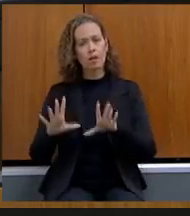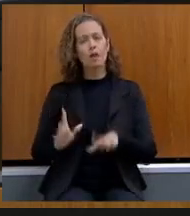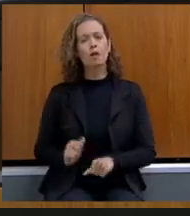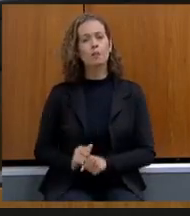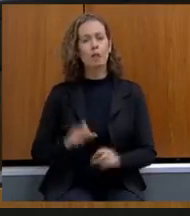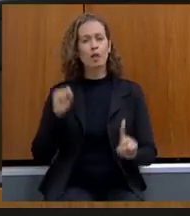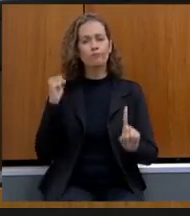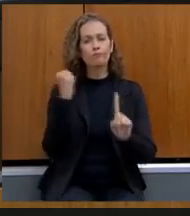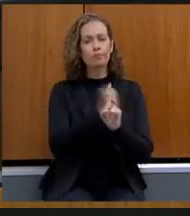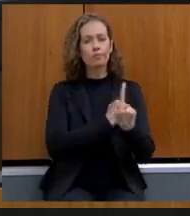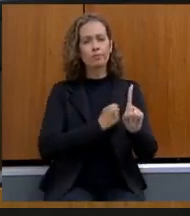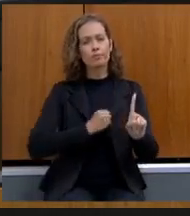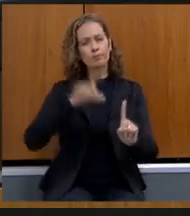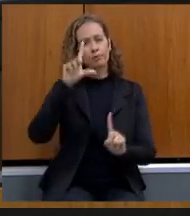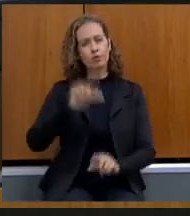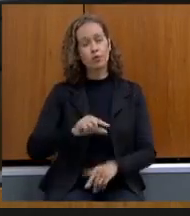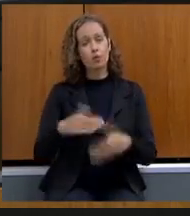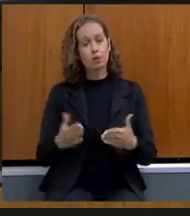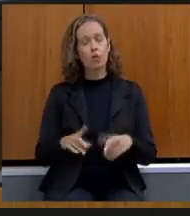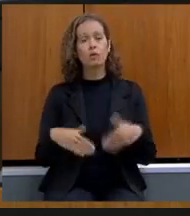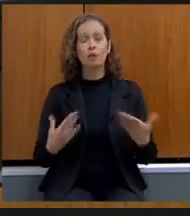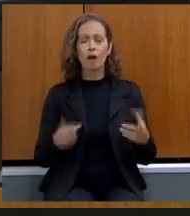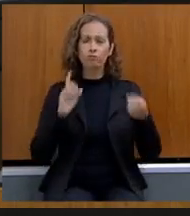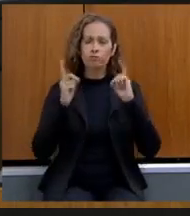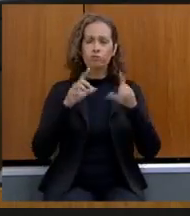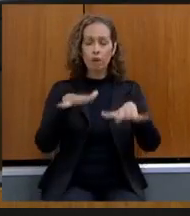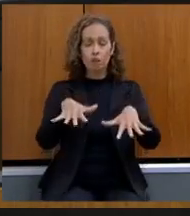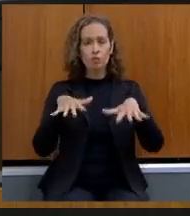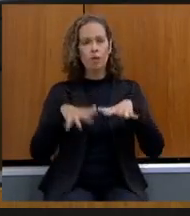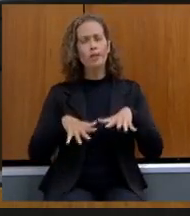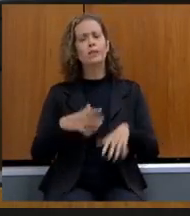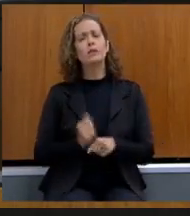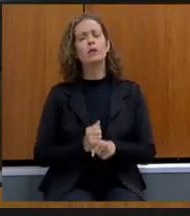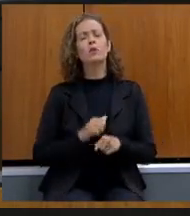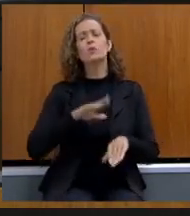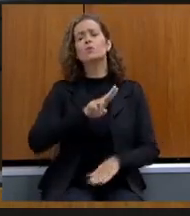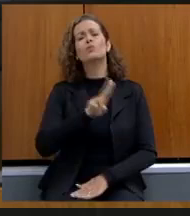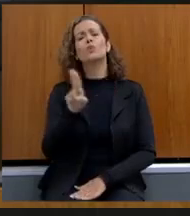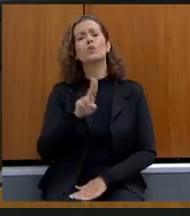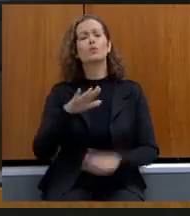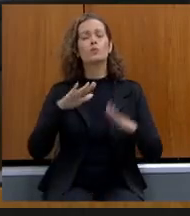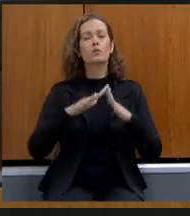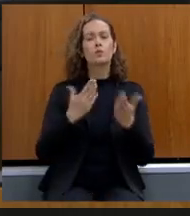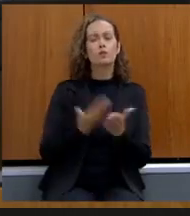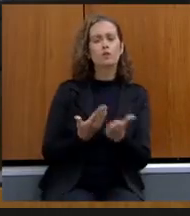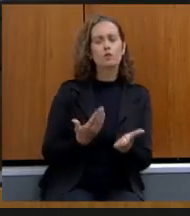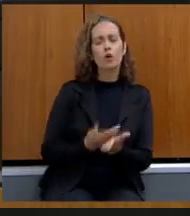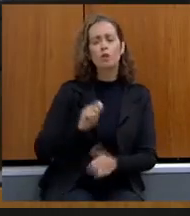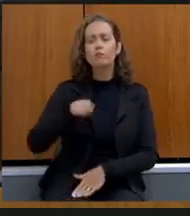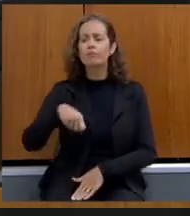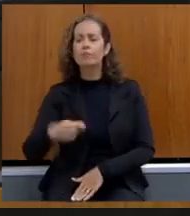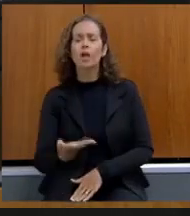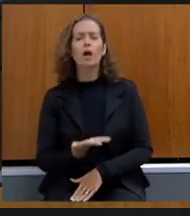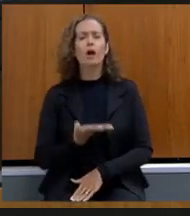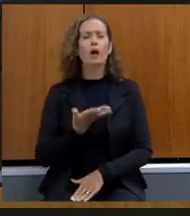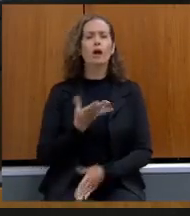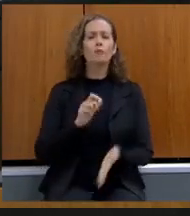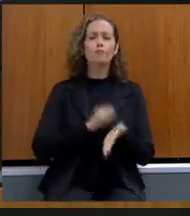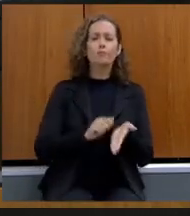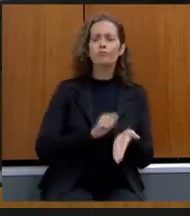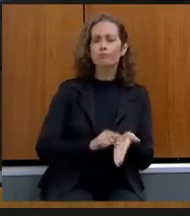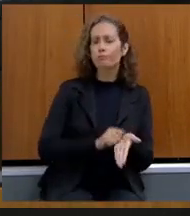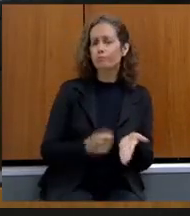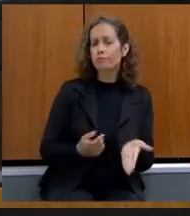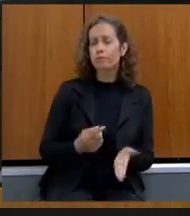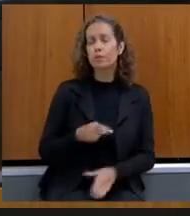diminui o feminicídio Então vamos fazer audiência pega o nome da escola vamos trazer a escola vamos trazer os professores para que eles Tragam